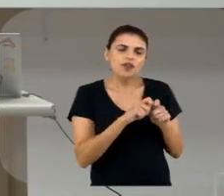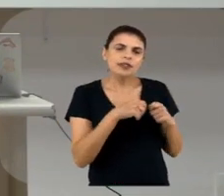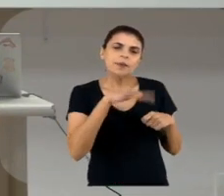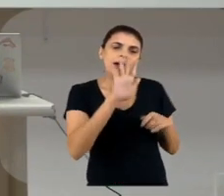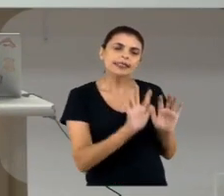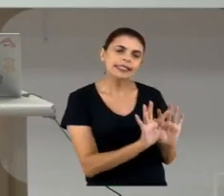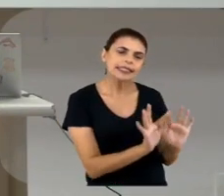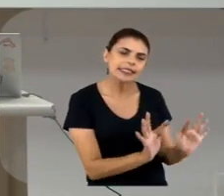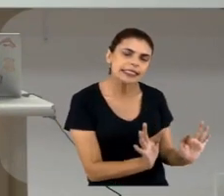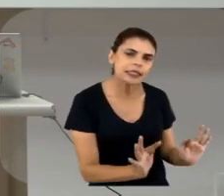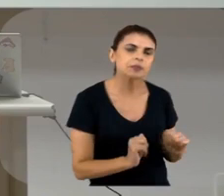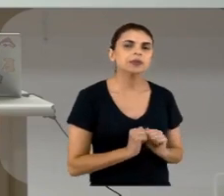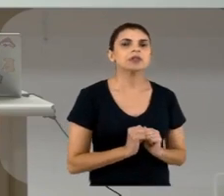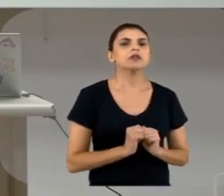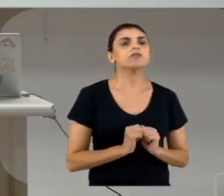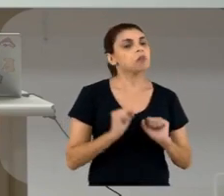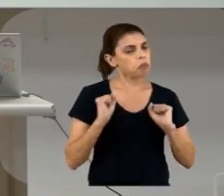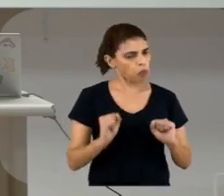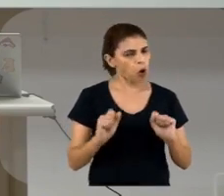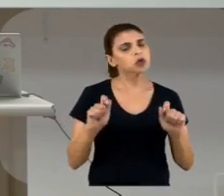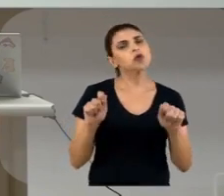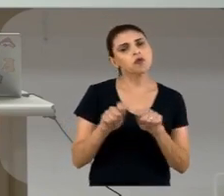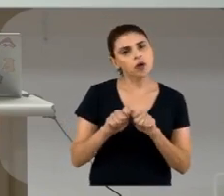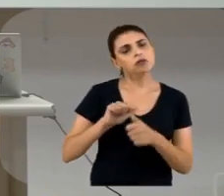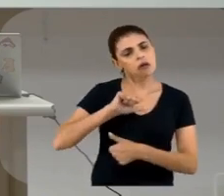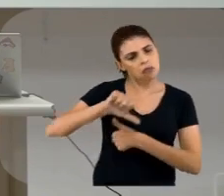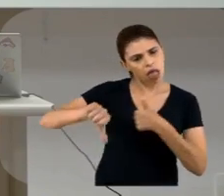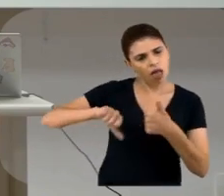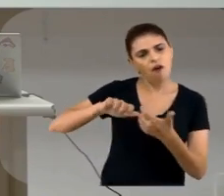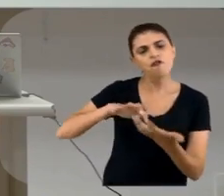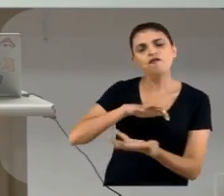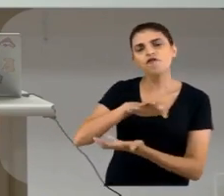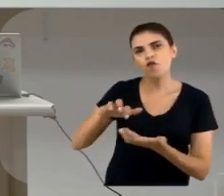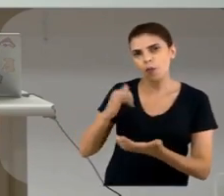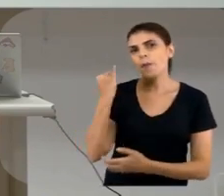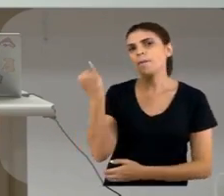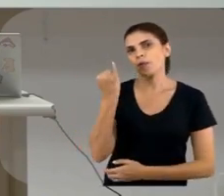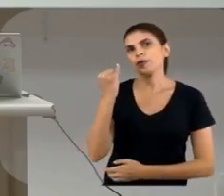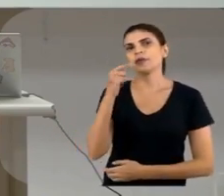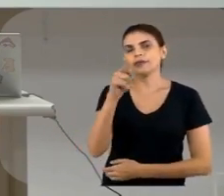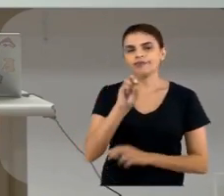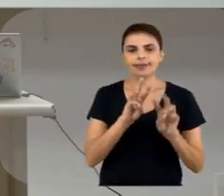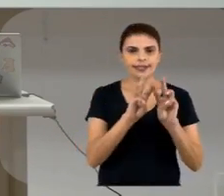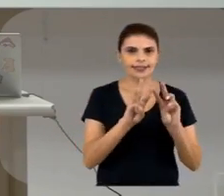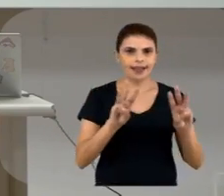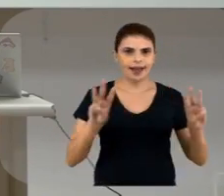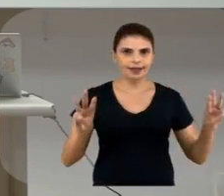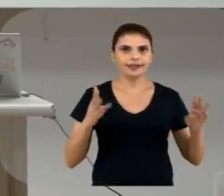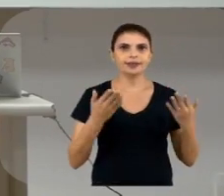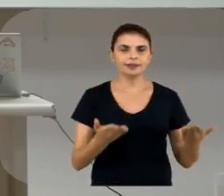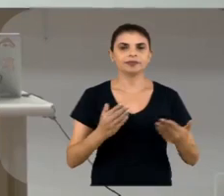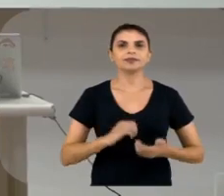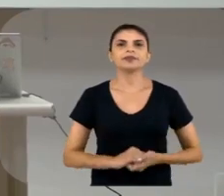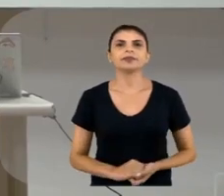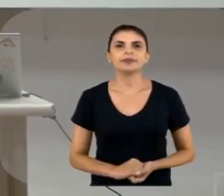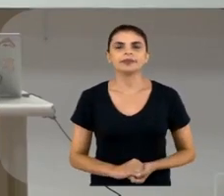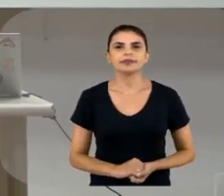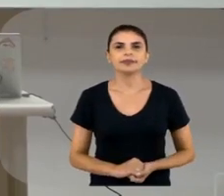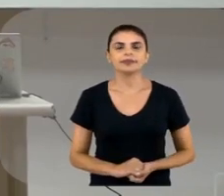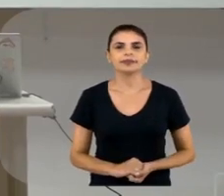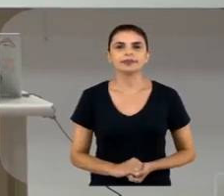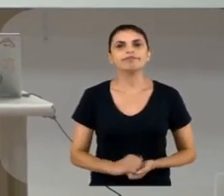forma mais simples na plataforma, né? Nesse endereço de MOOC.